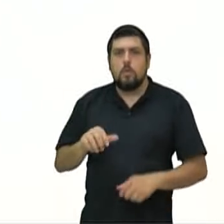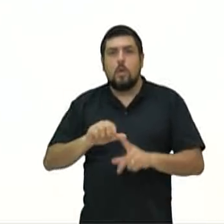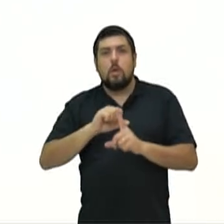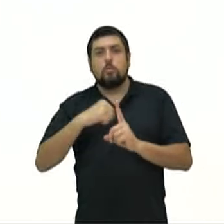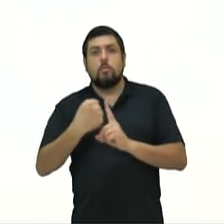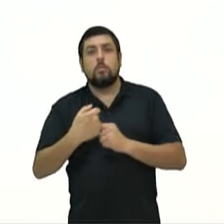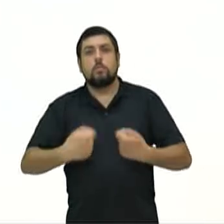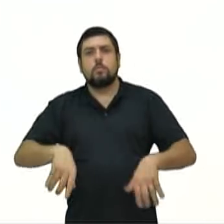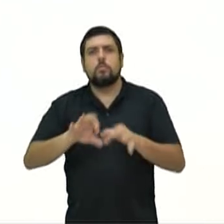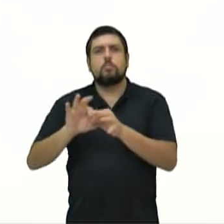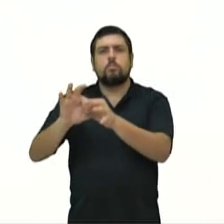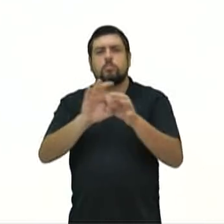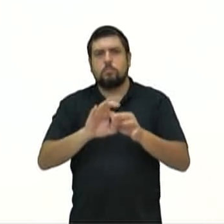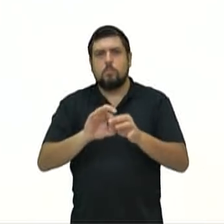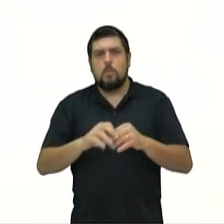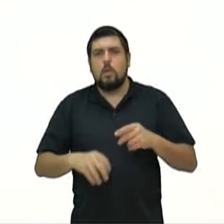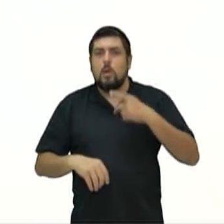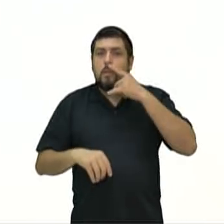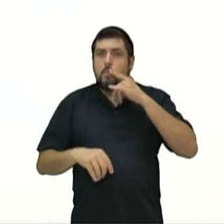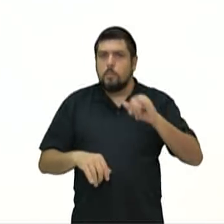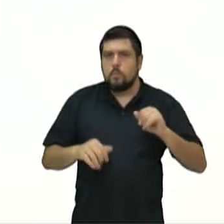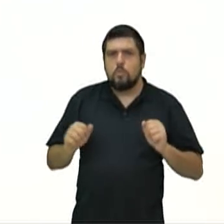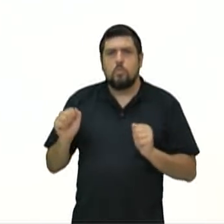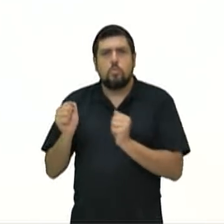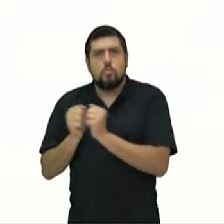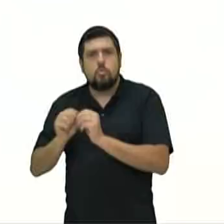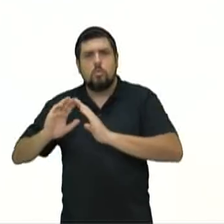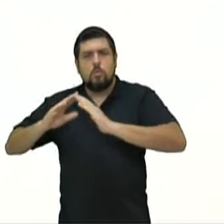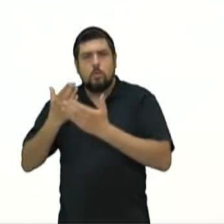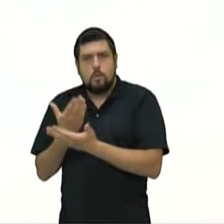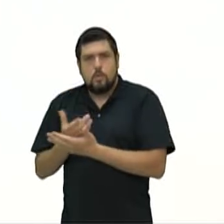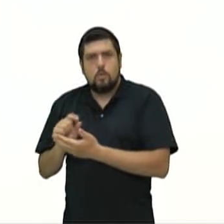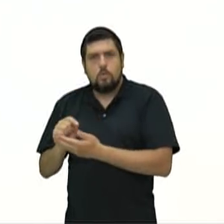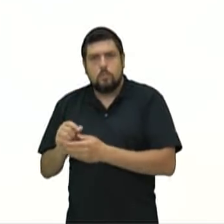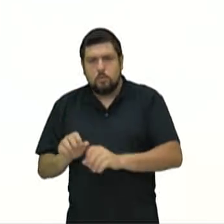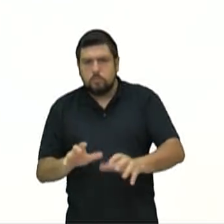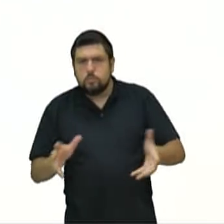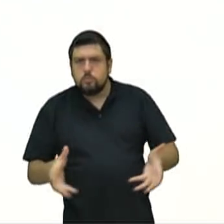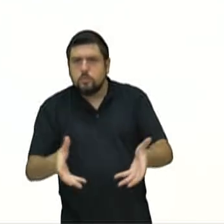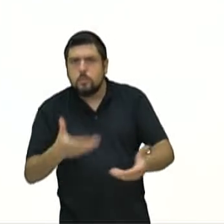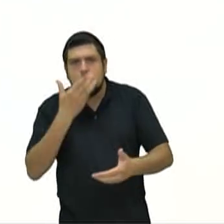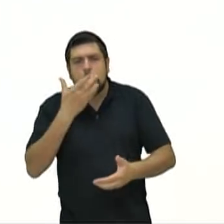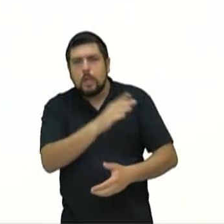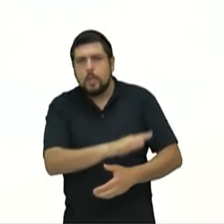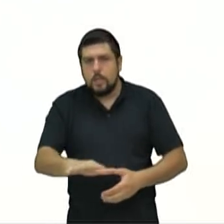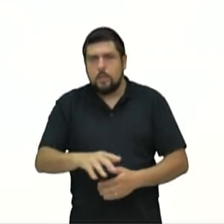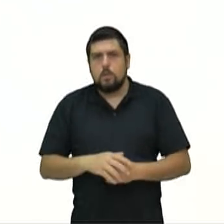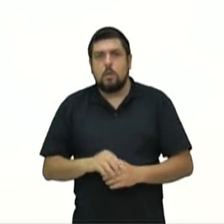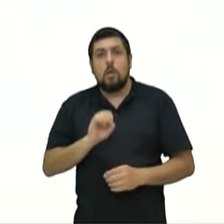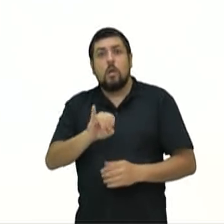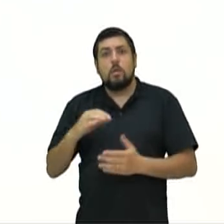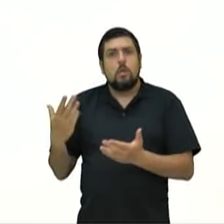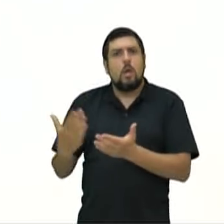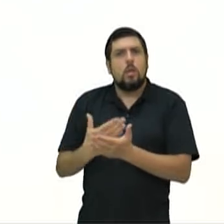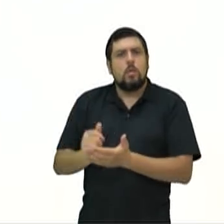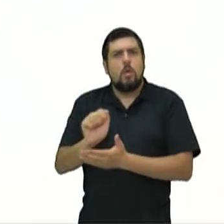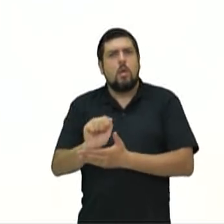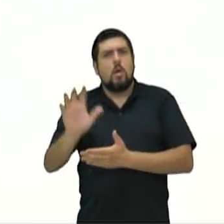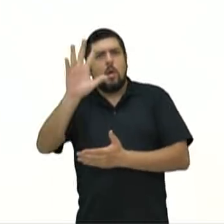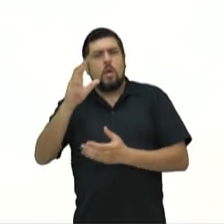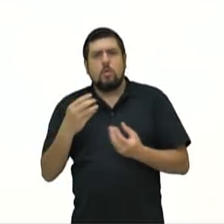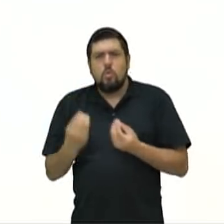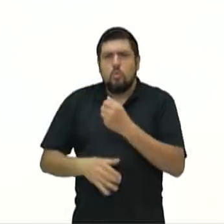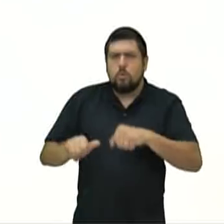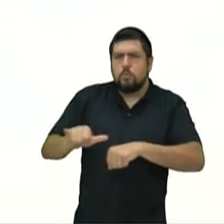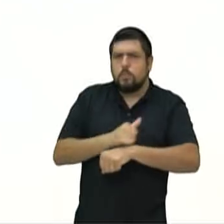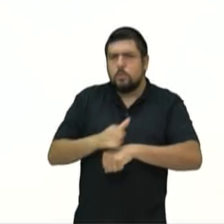precisa se unir como um todo. Pais devem, junto a escolas, incentivar costume nas crianças. Se livros são considerados caros, há maneiras de se diminuir o